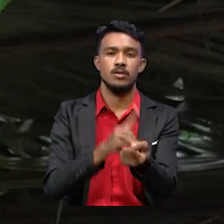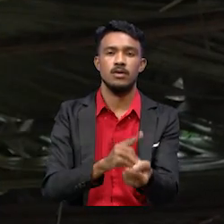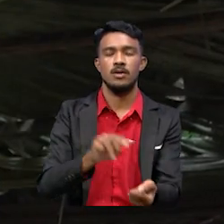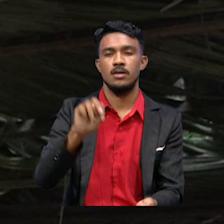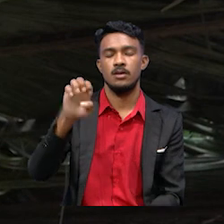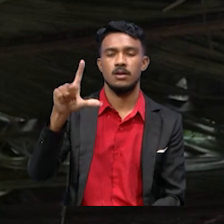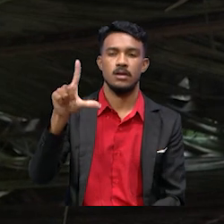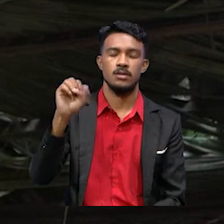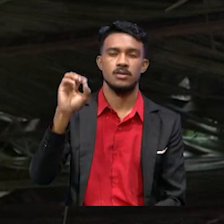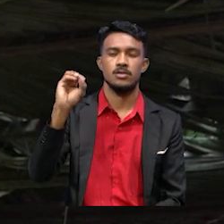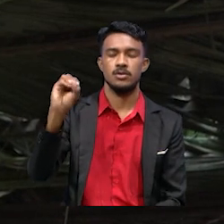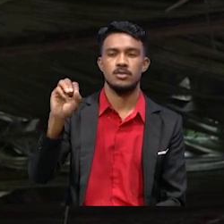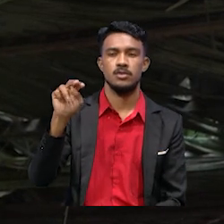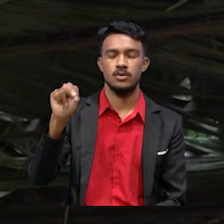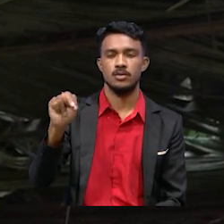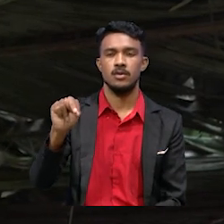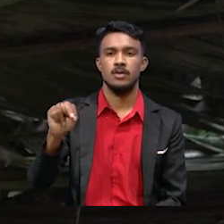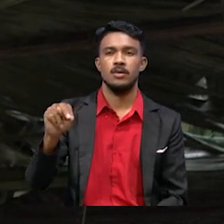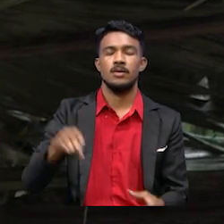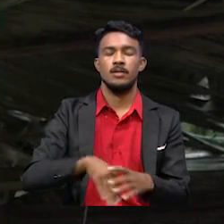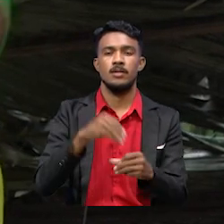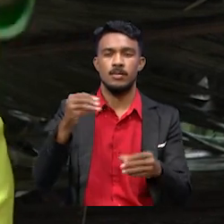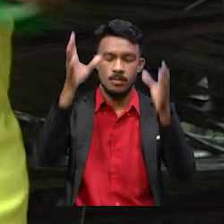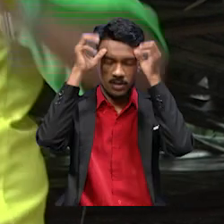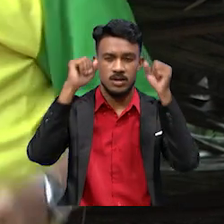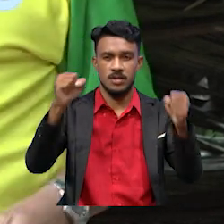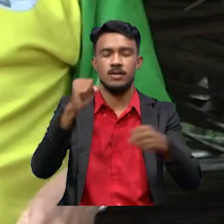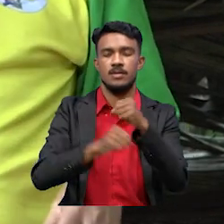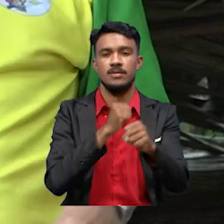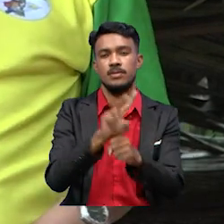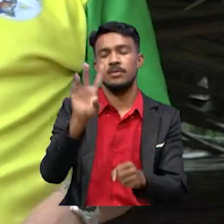kandidat presiden dari Republika pada 2022 itu presiden. Pa para tu mana?